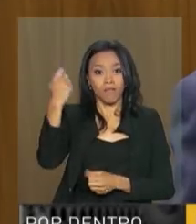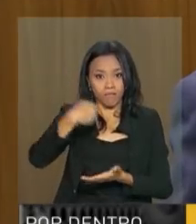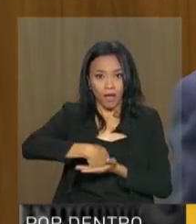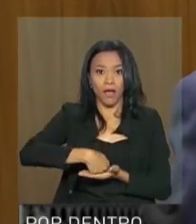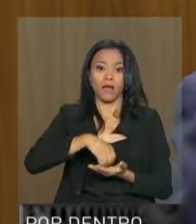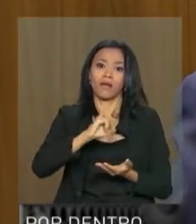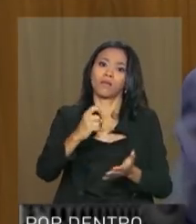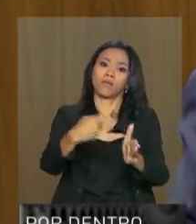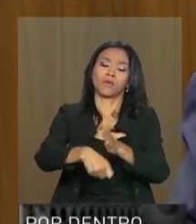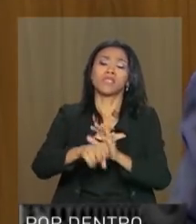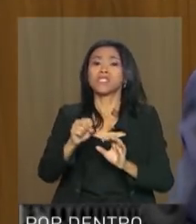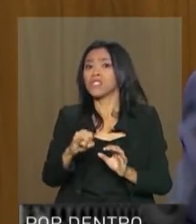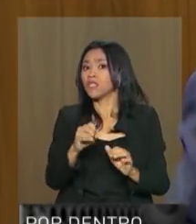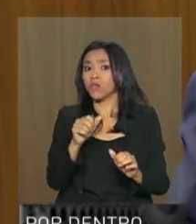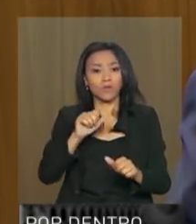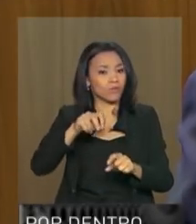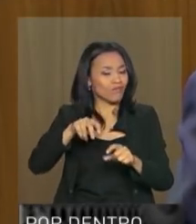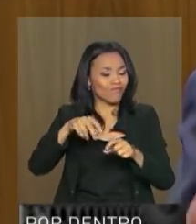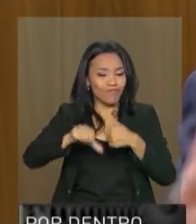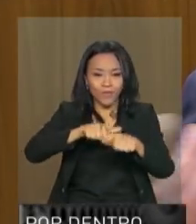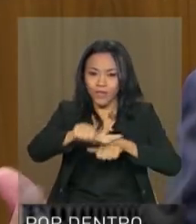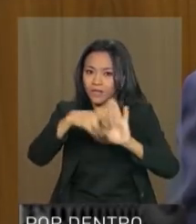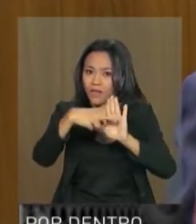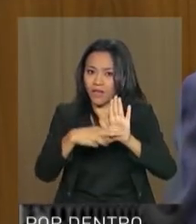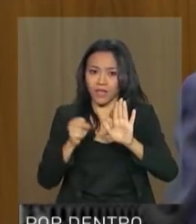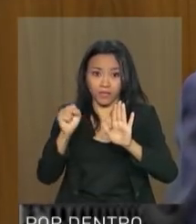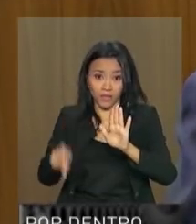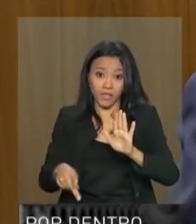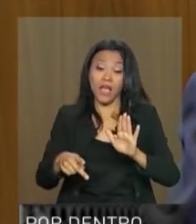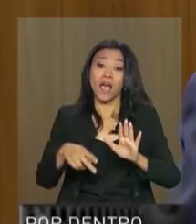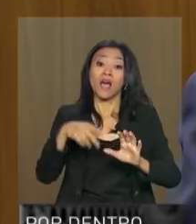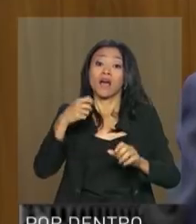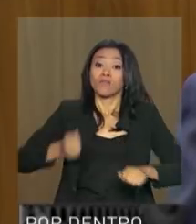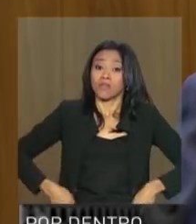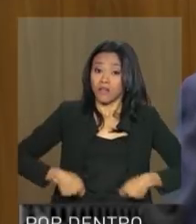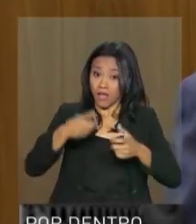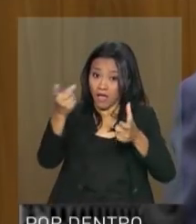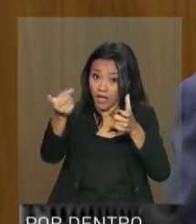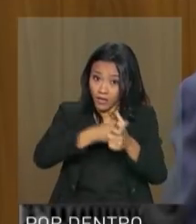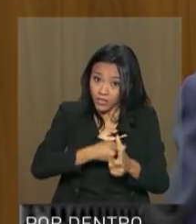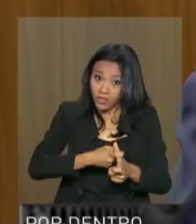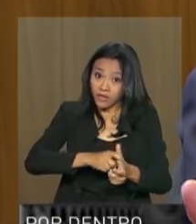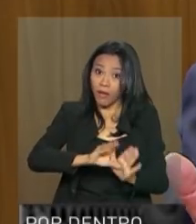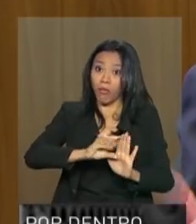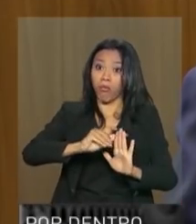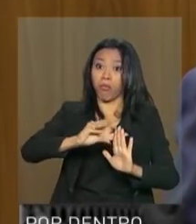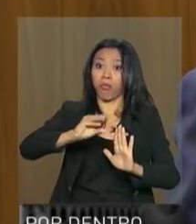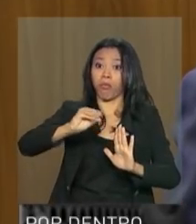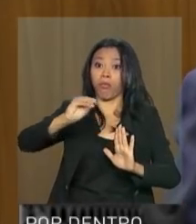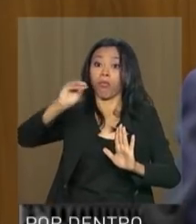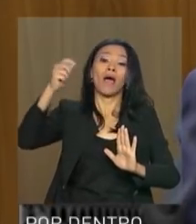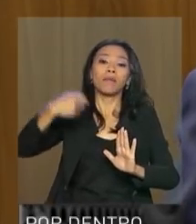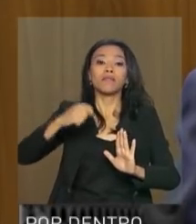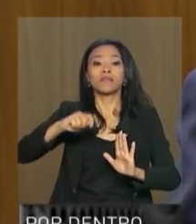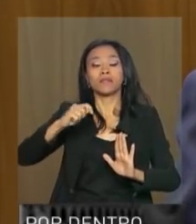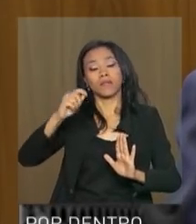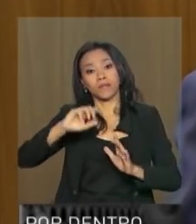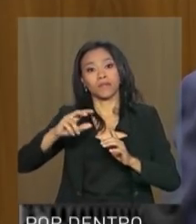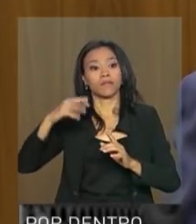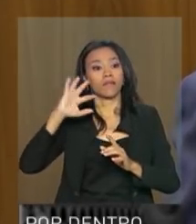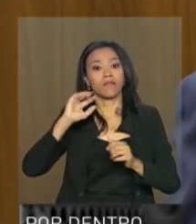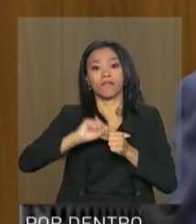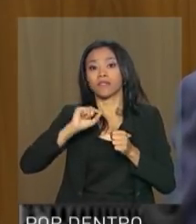reforma da Previdência, a despesa vai crescer muito, muito, muito e a gente vai precisar ajustar a arrecadação. Então, se não fizermos a reforma da Previdência,